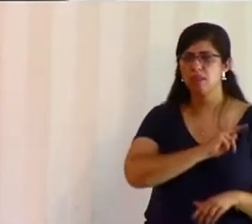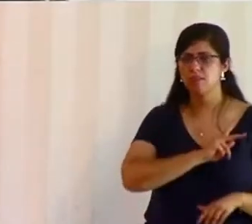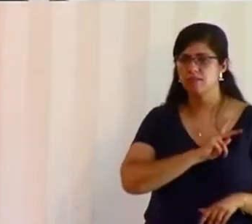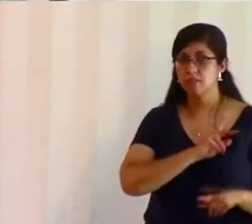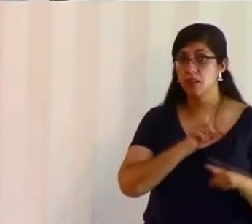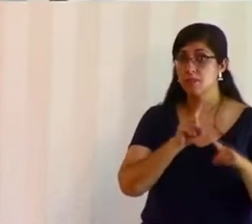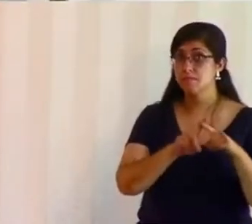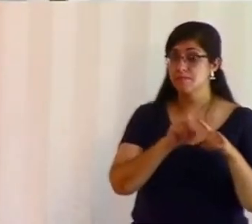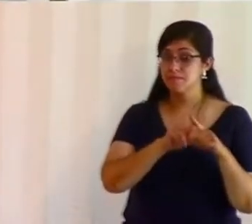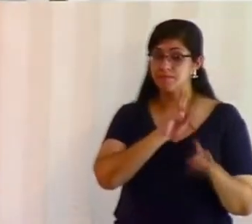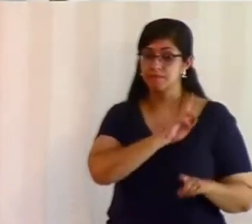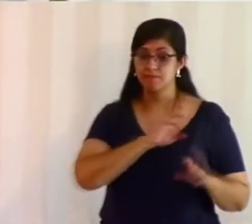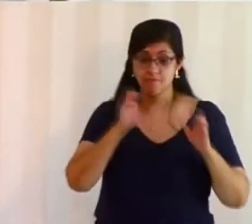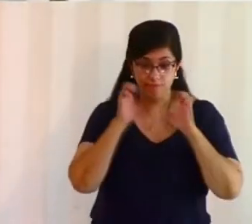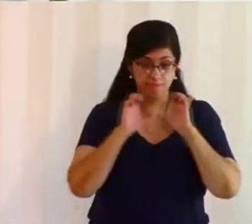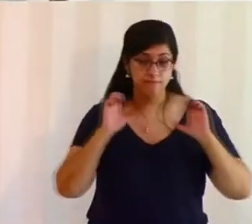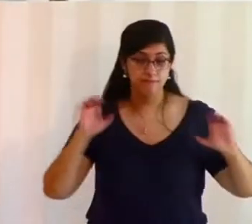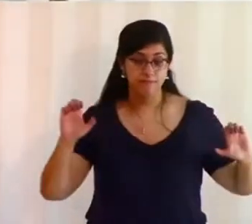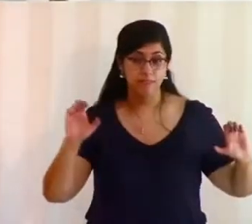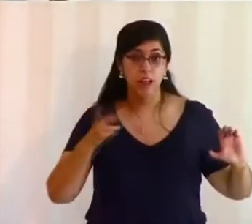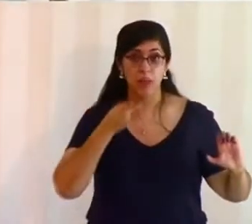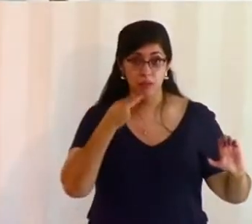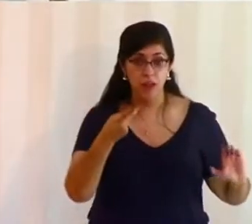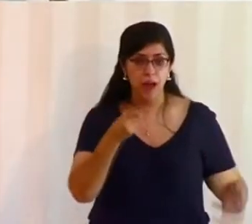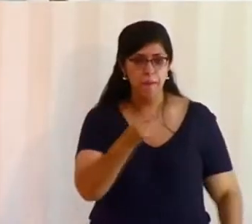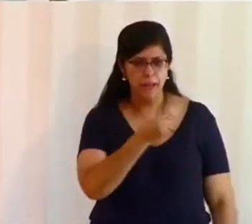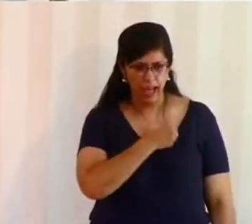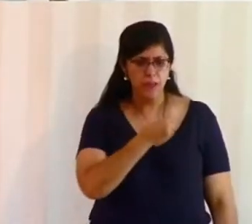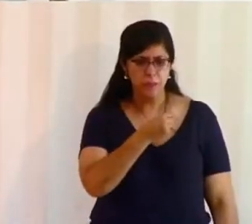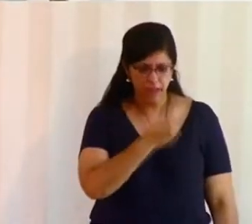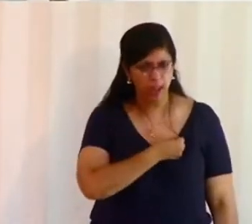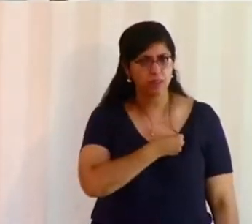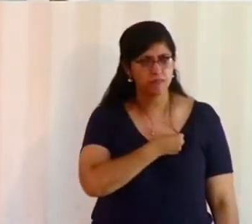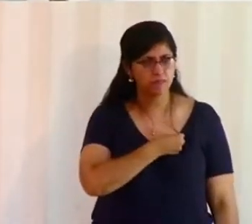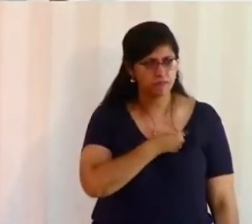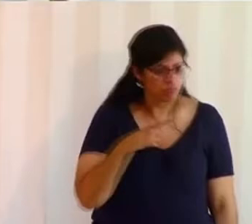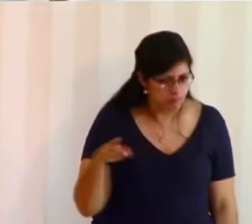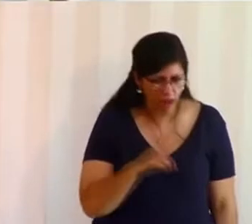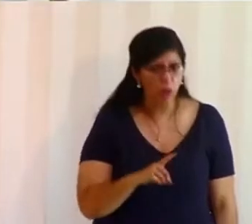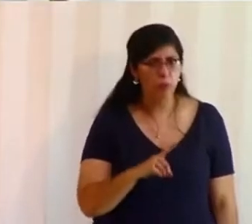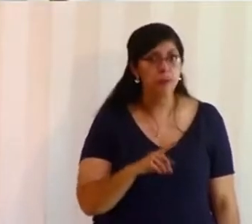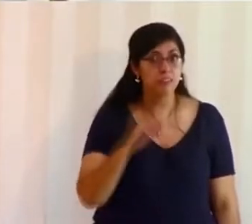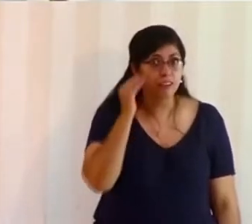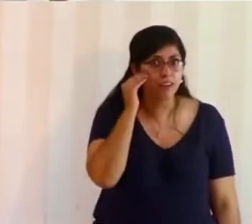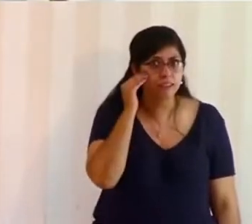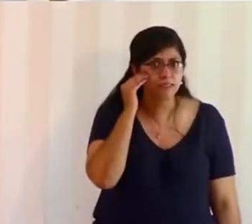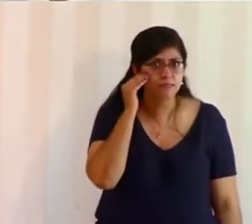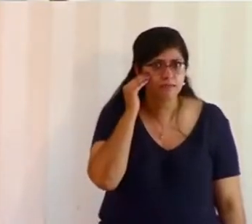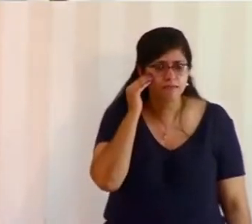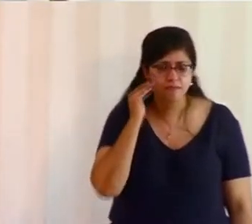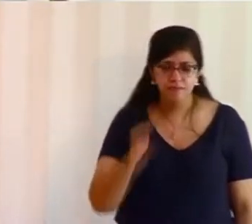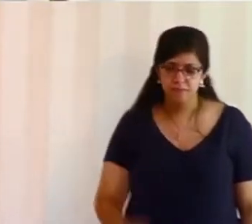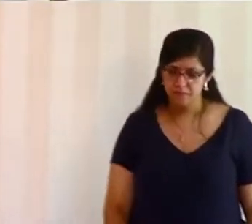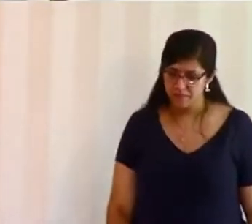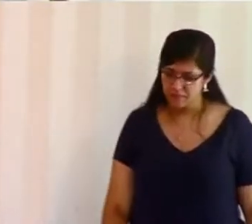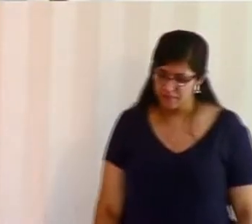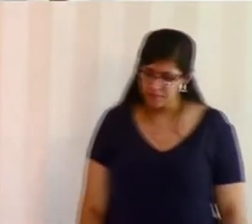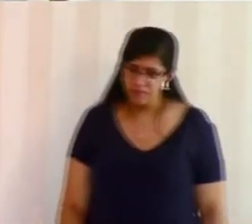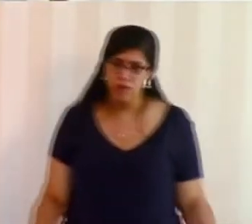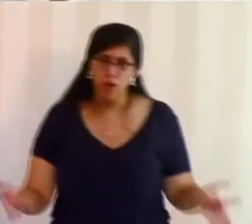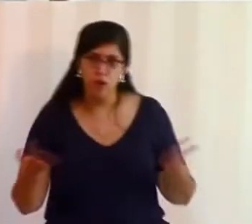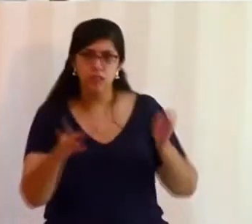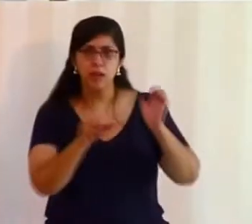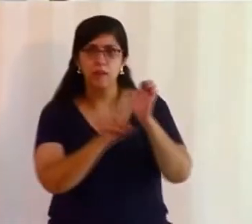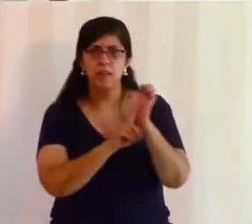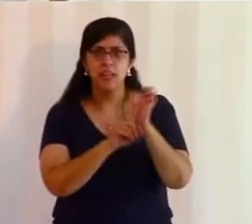Porque eles começaram a chamar o pecado de pecado. Nós ouvimos hoje a exposição da aula em conjunto que o reverendo Sérgio